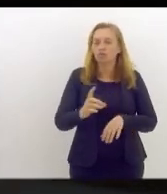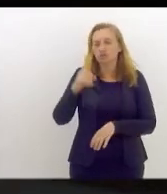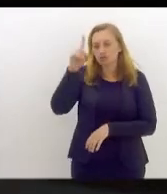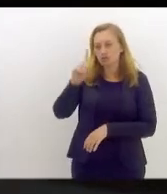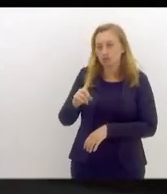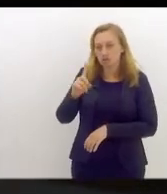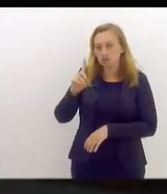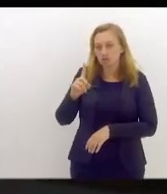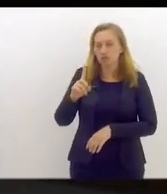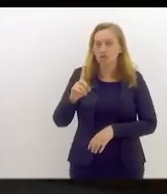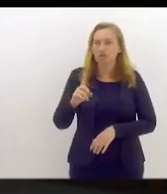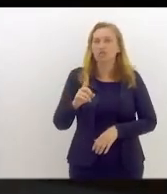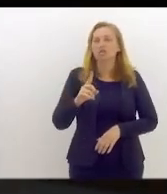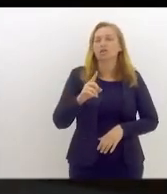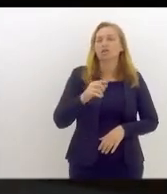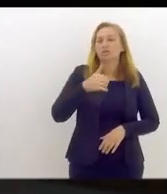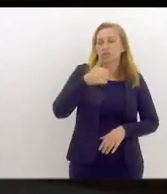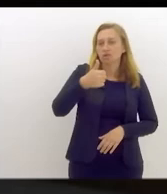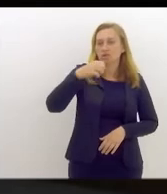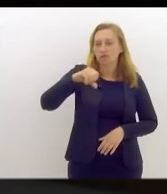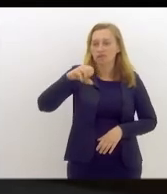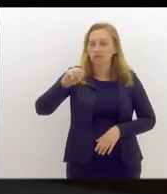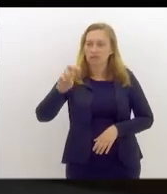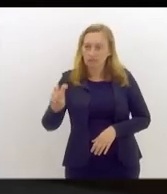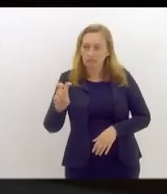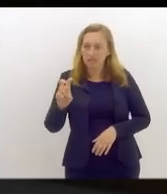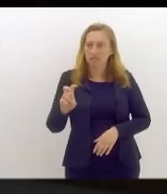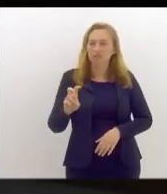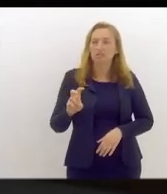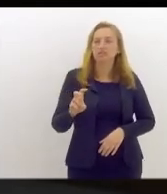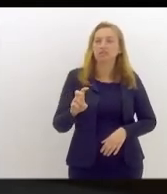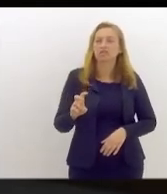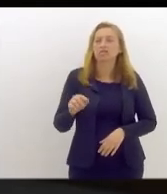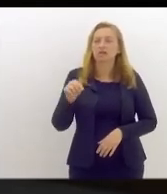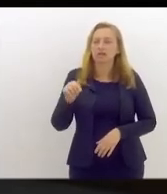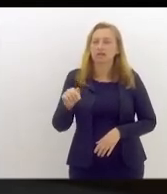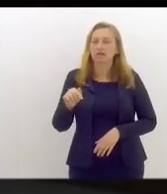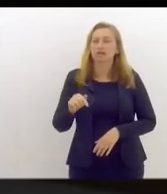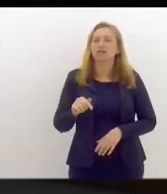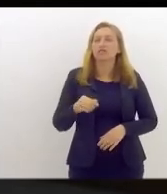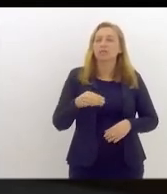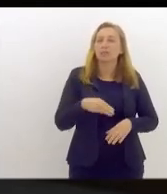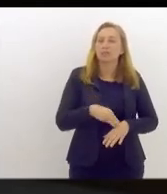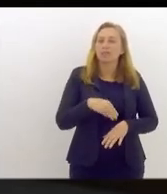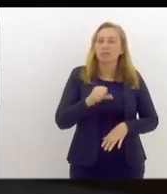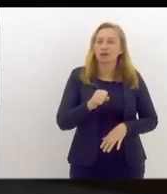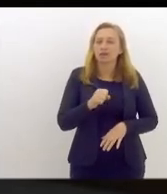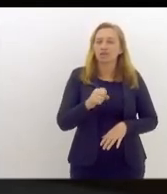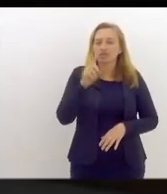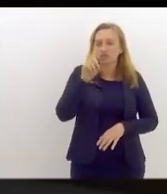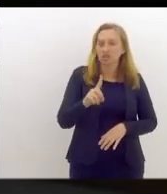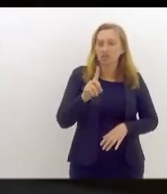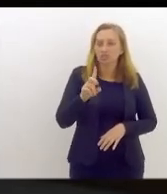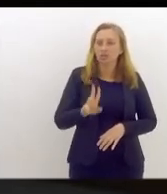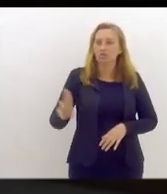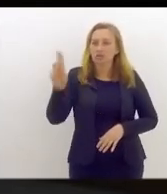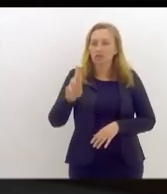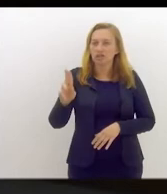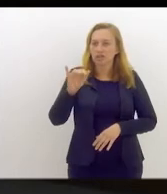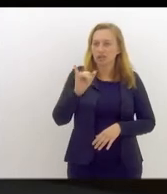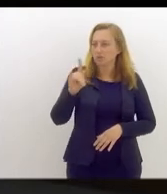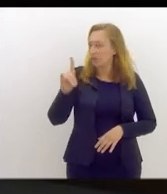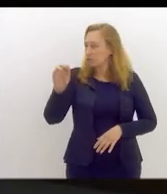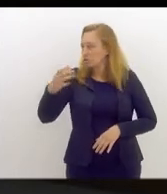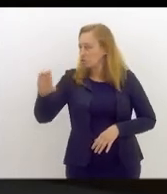na universidade Santa Úrsula aqui no estado do Rio de Janeiro é mestre em direito pela Universidade Iguaçu